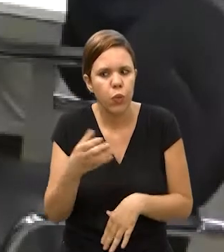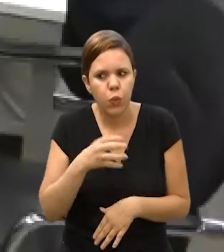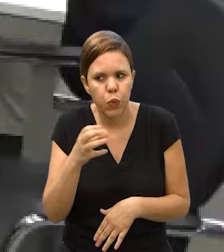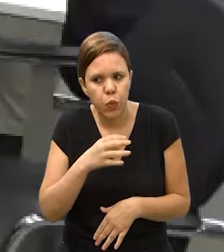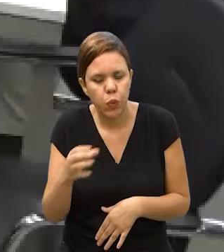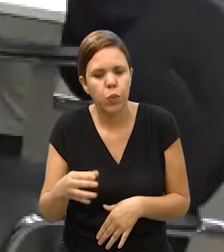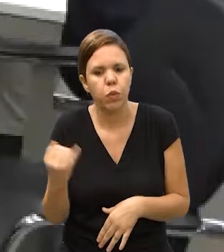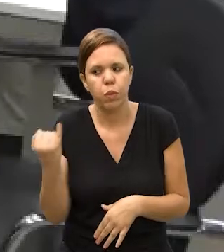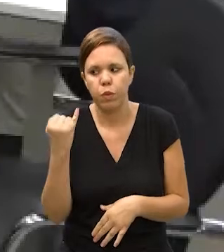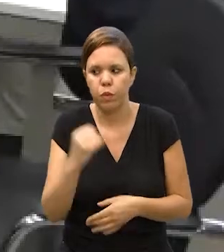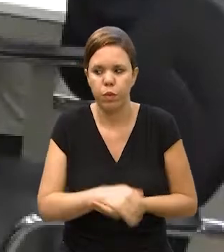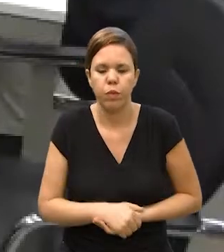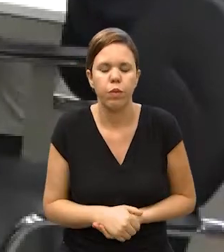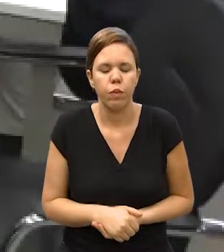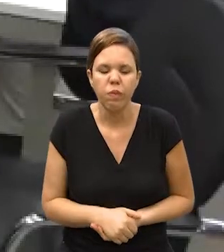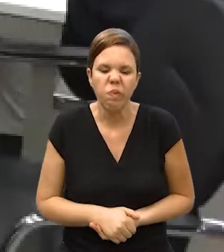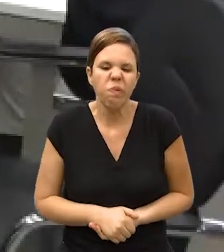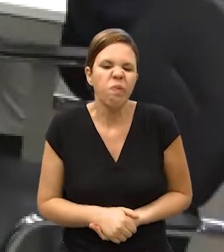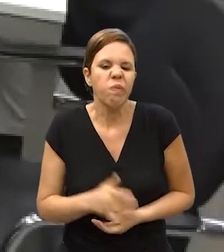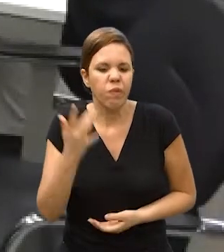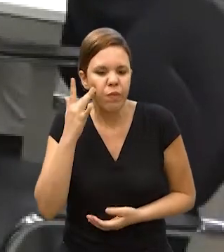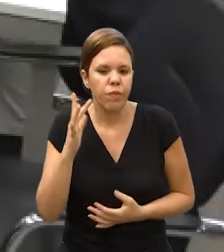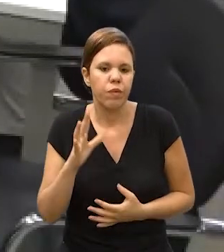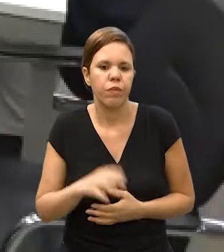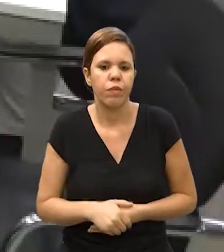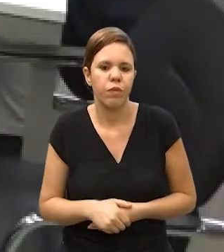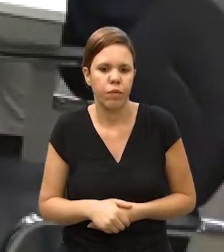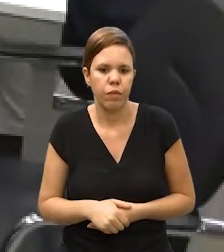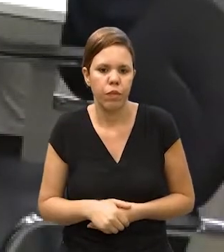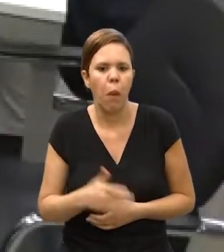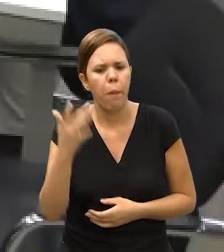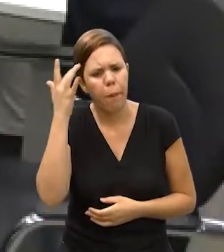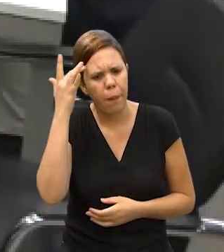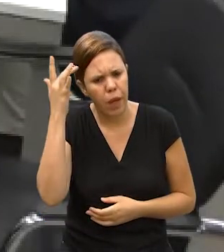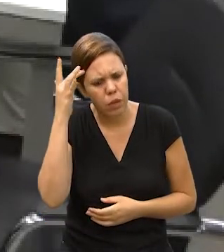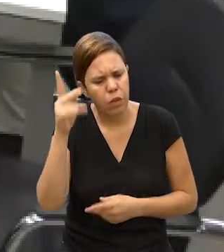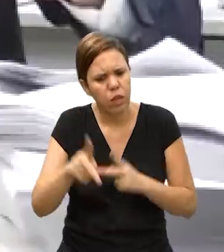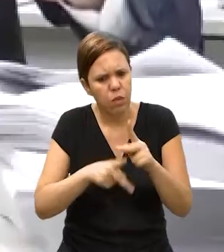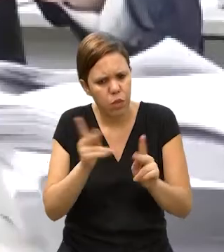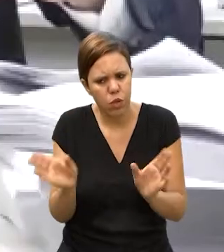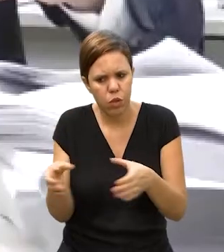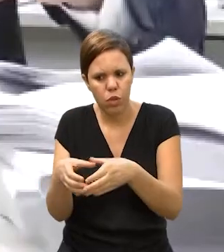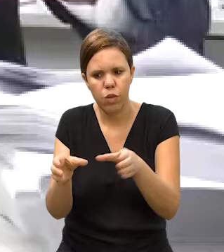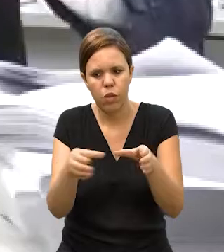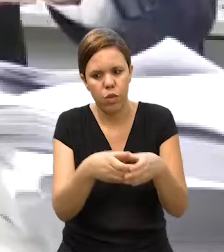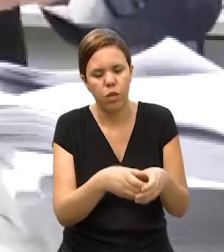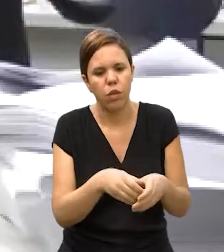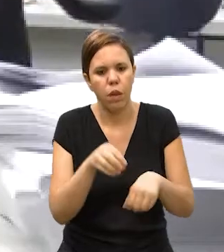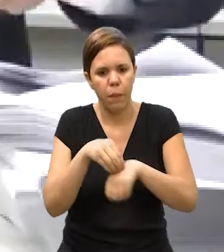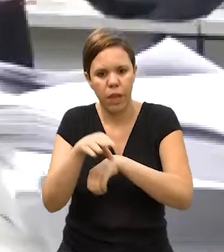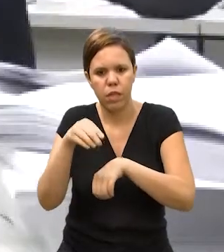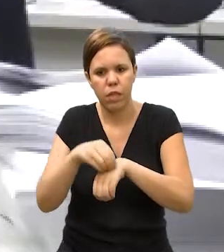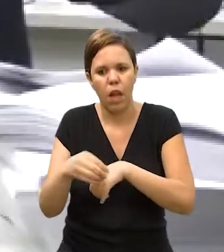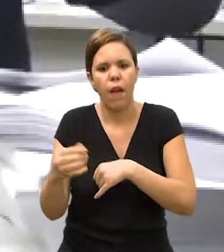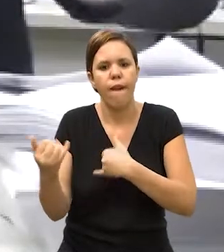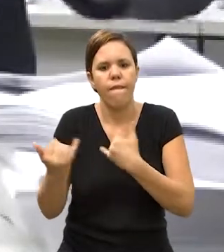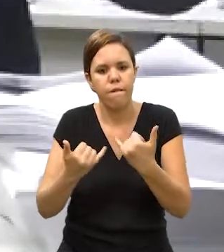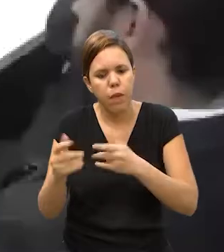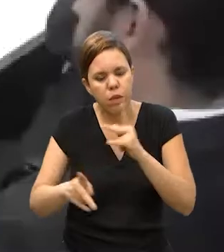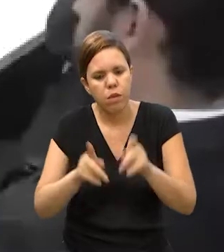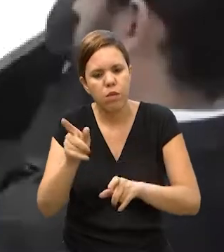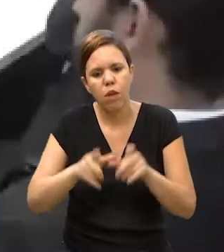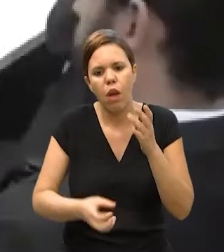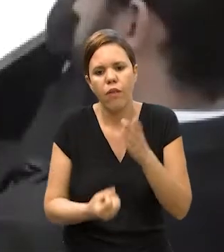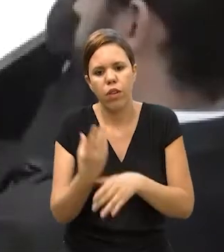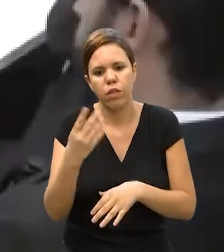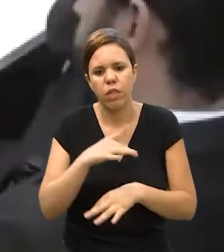corridos, dias importantes. Acho que para um amadurecimento, né, para passar informação para a população, né, do que